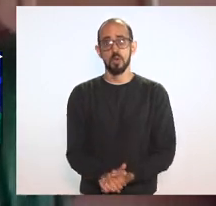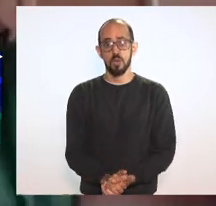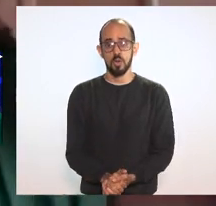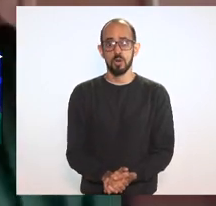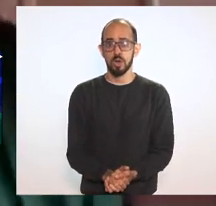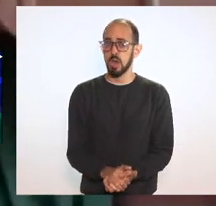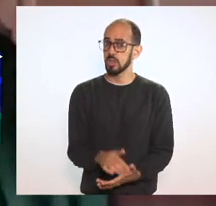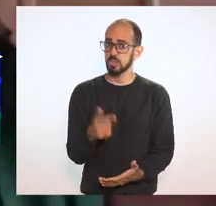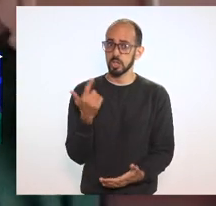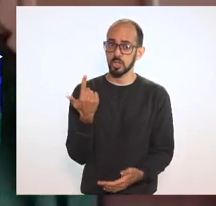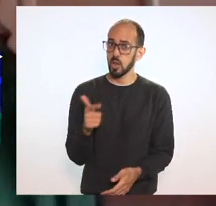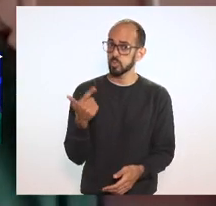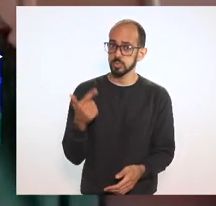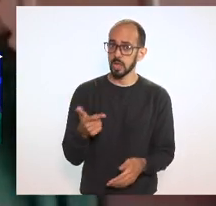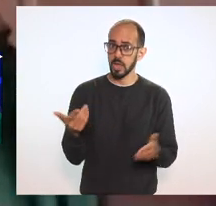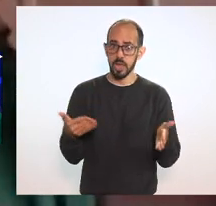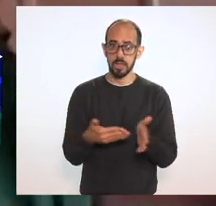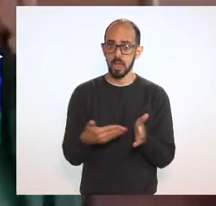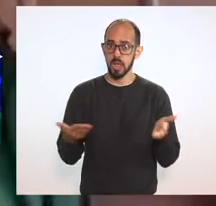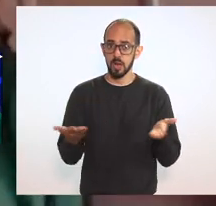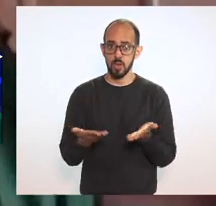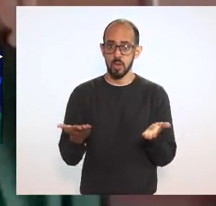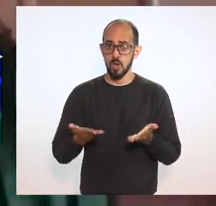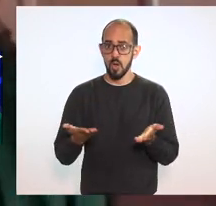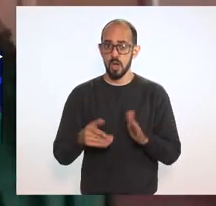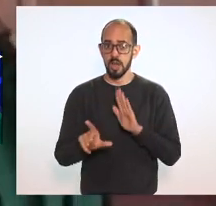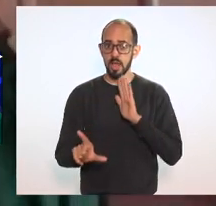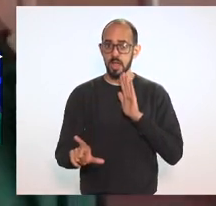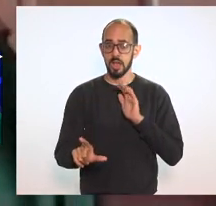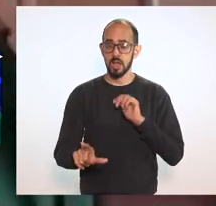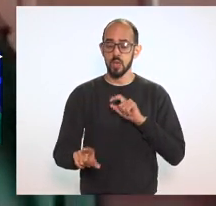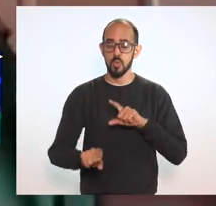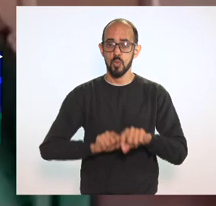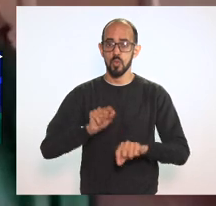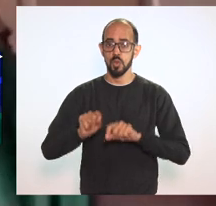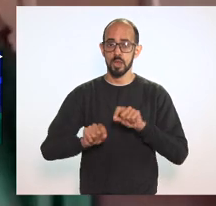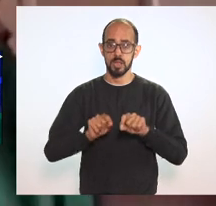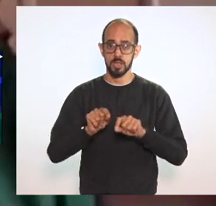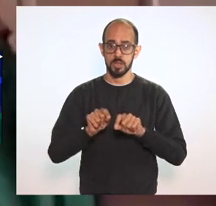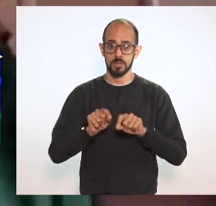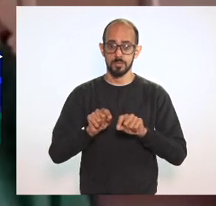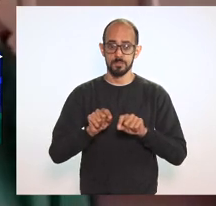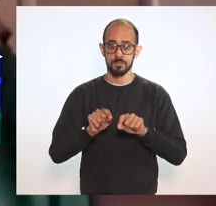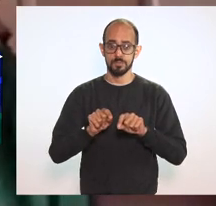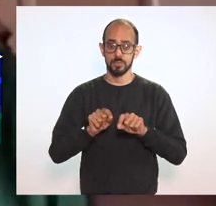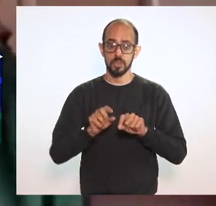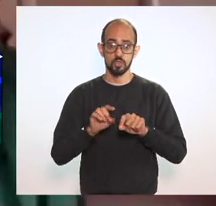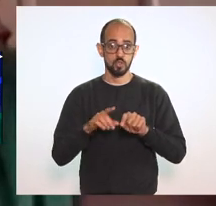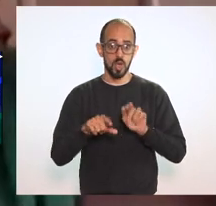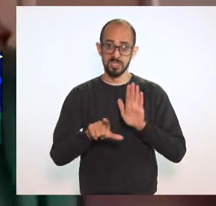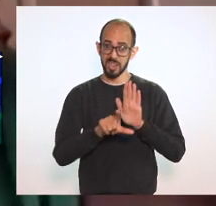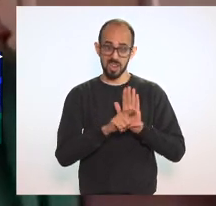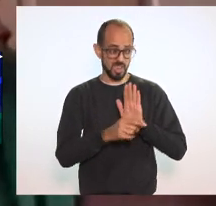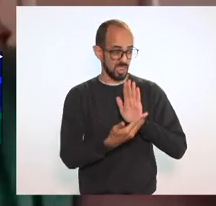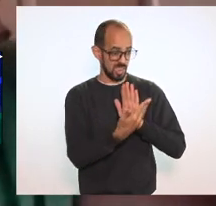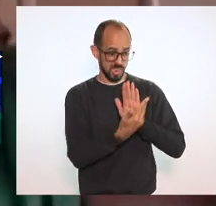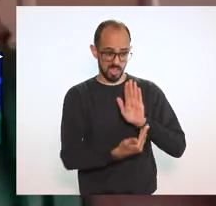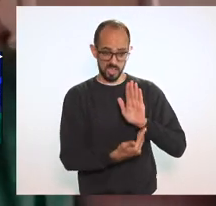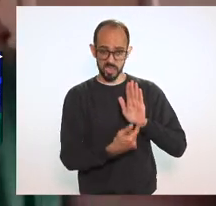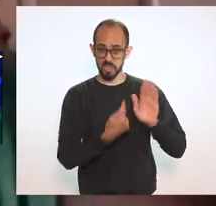não temos até agora além dessa desse projeto de lei essa mensagem do governo